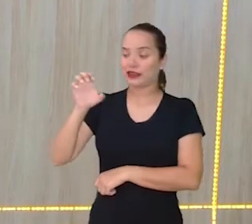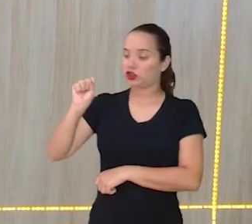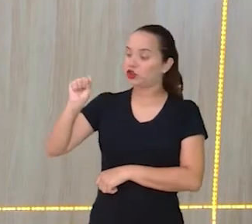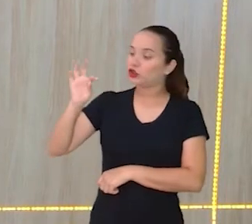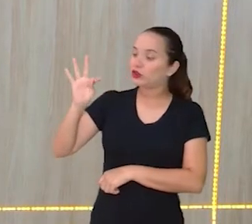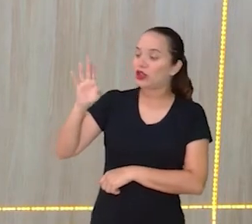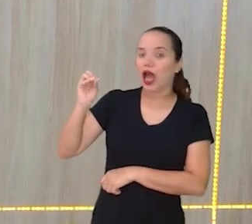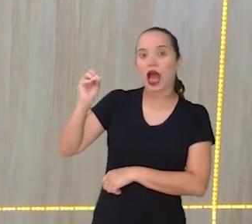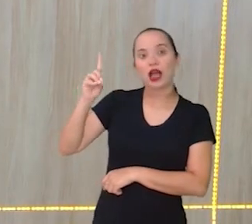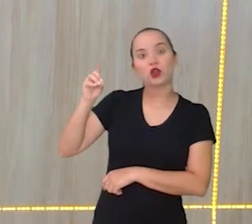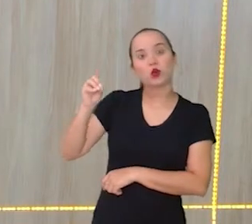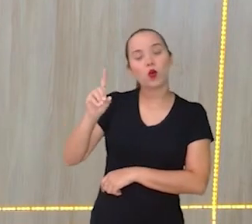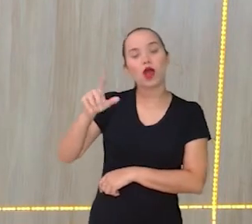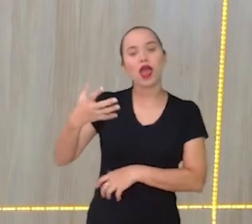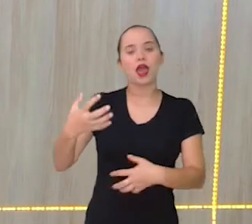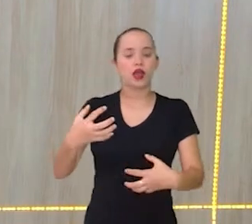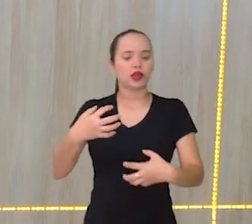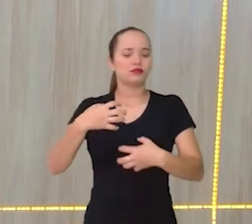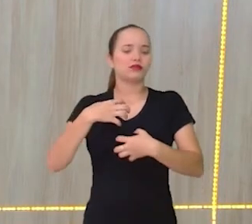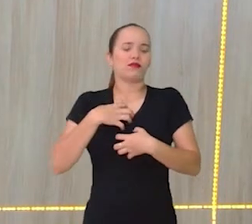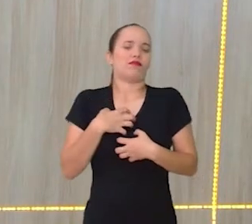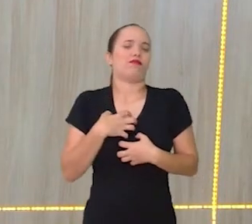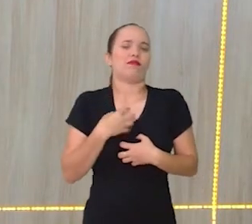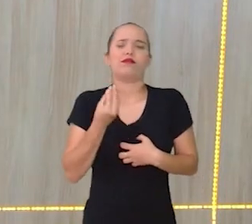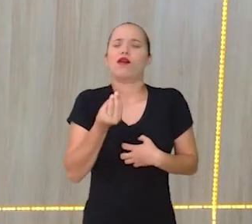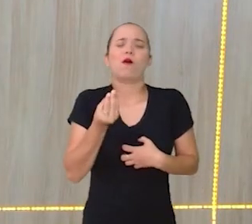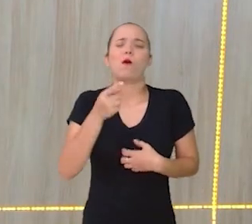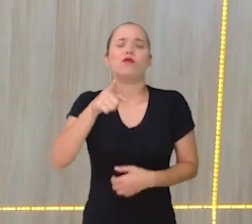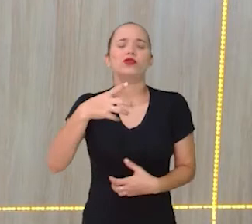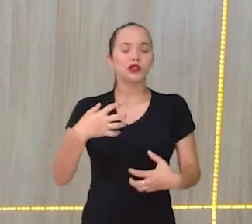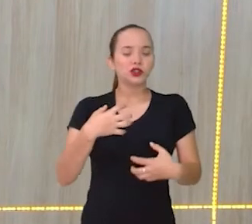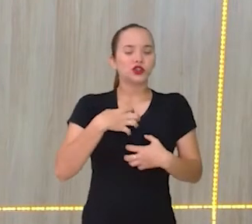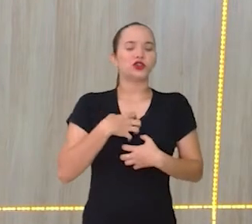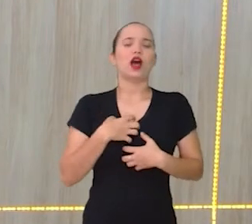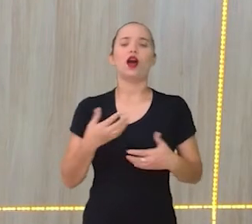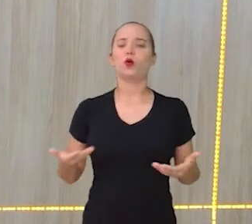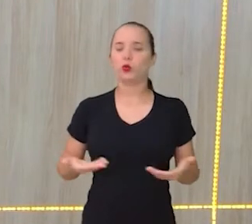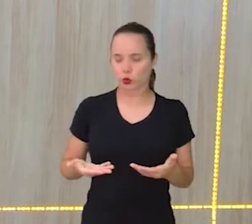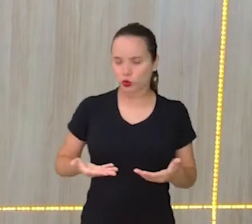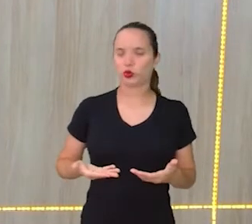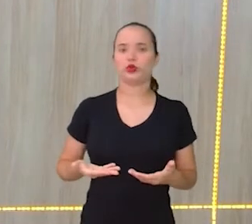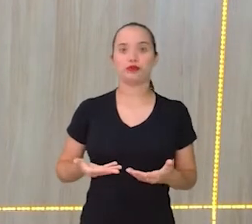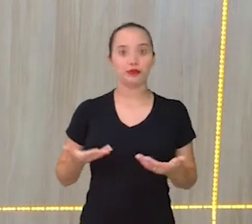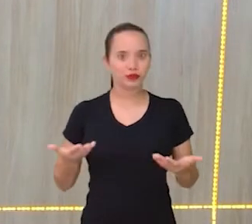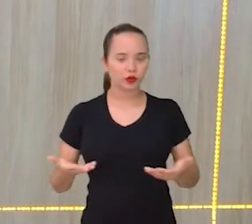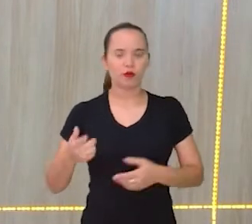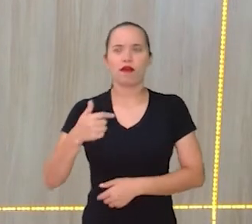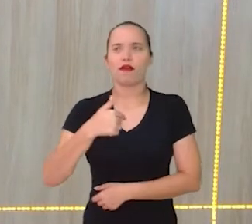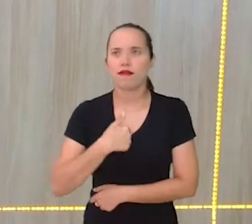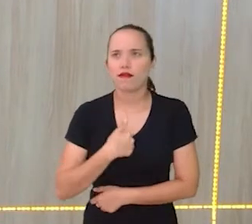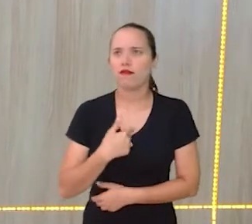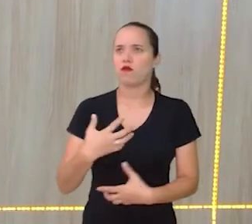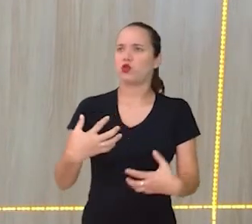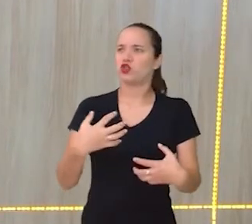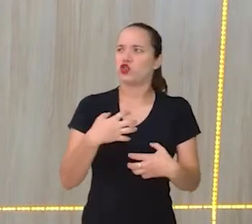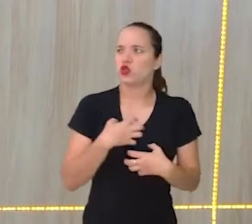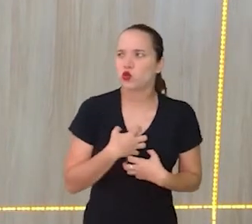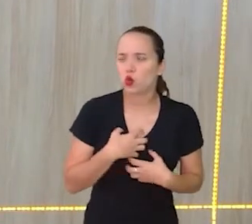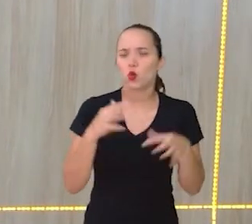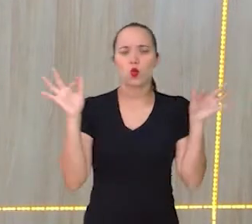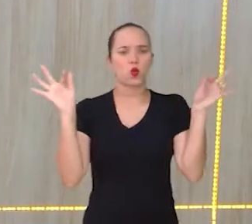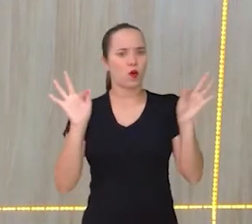ver com como você se encontra, como você está naquele momento. Então, eu estou